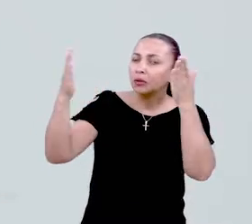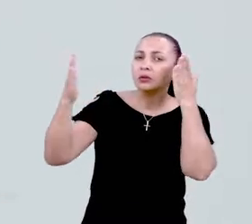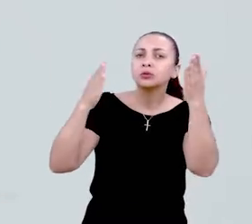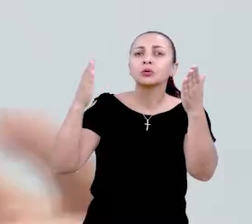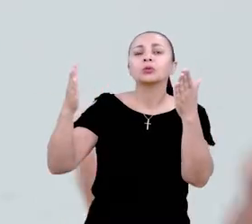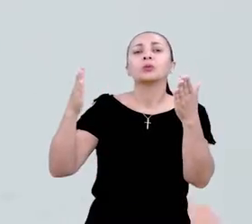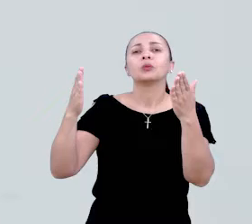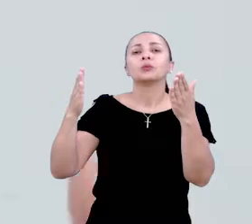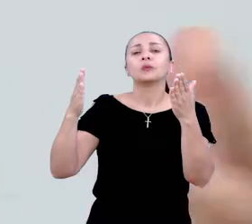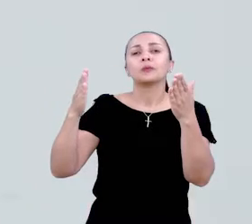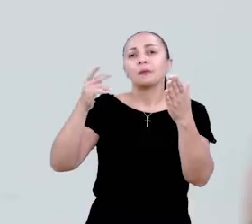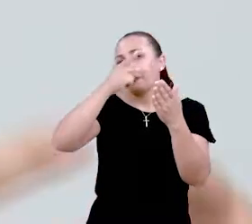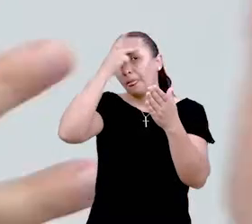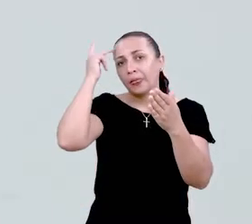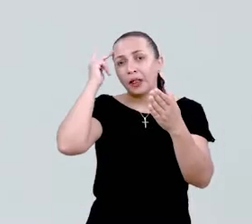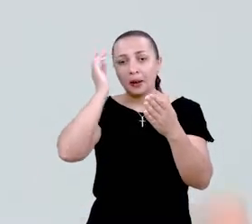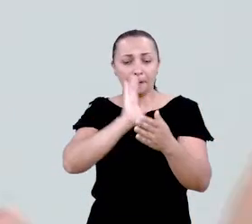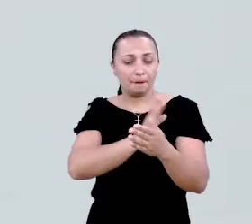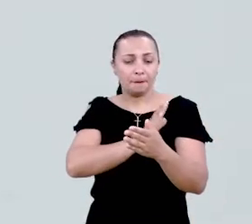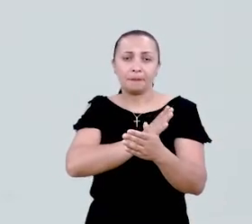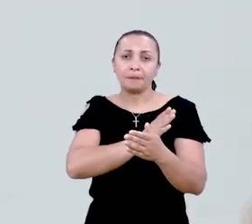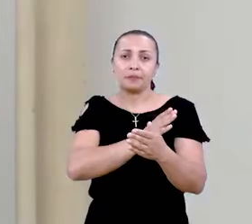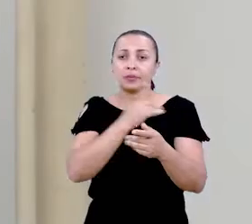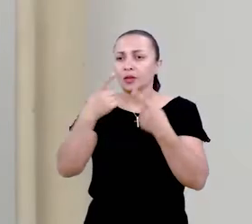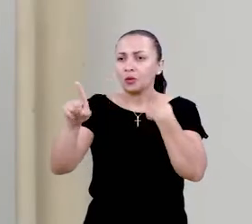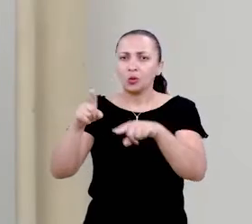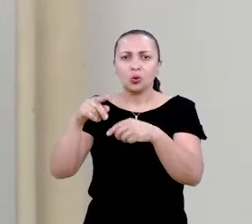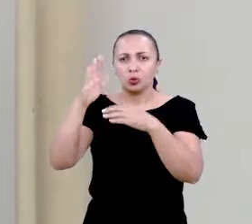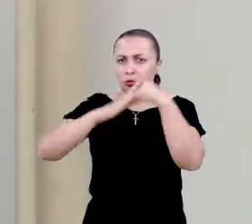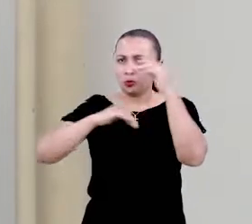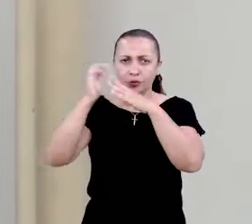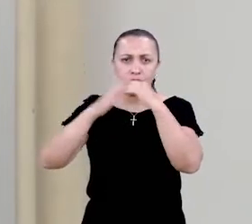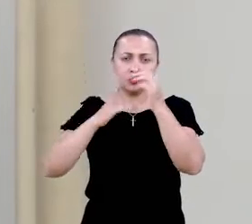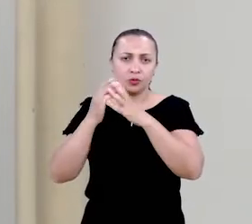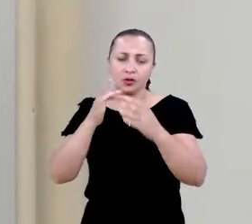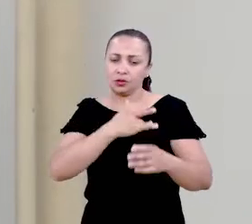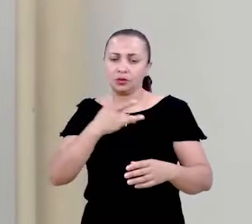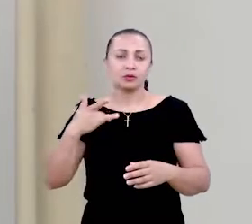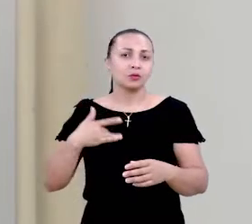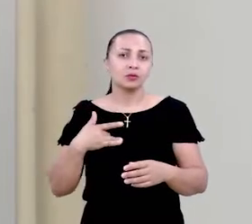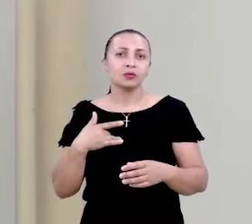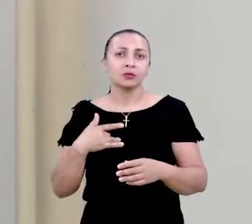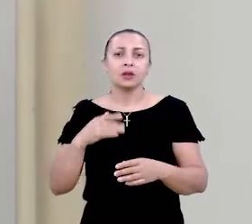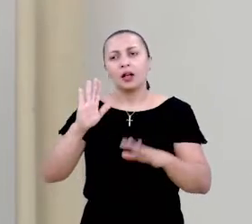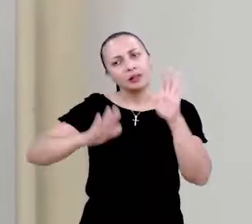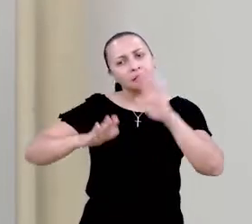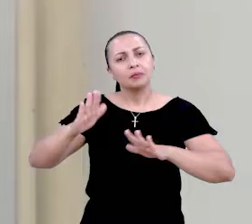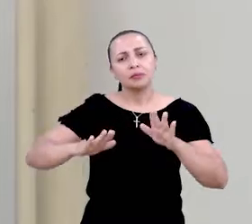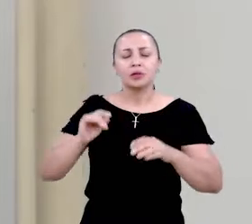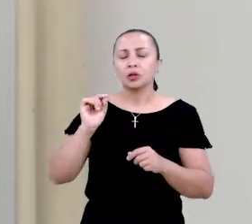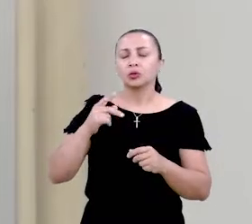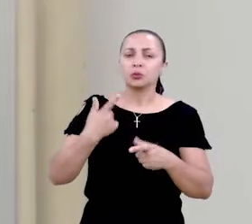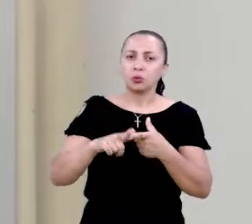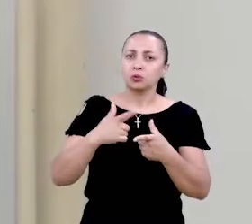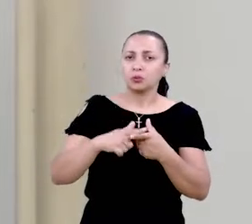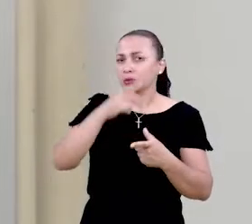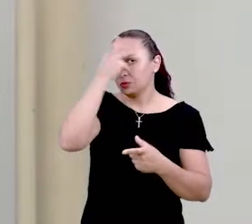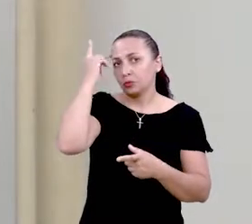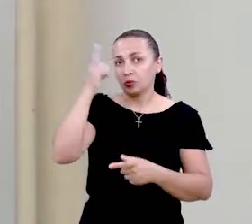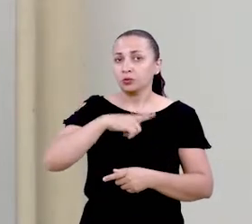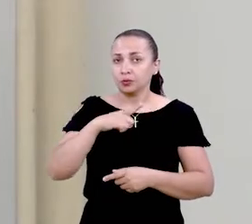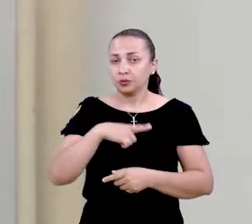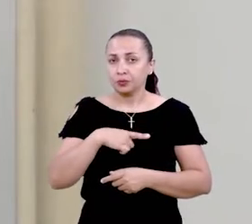psicólogo e eventualmente cardiologista ou outros profissionais, a depender da comorbidade que o paciente